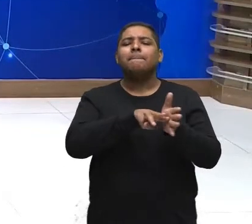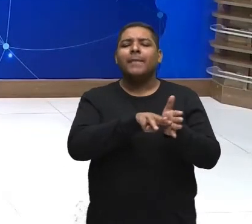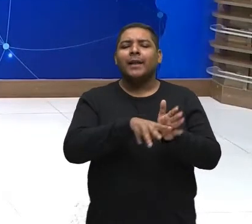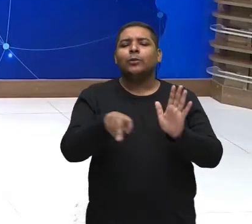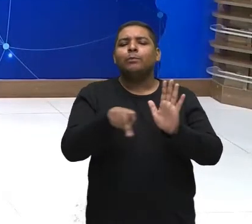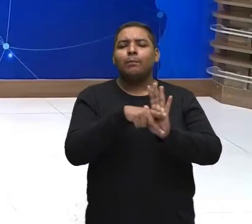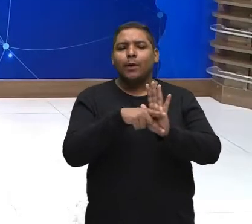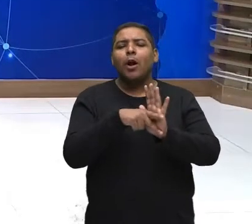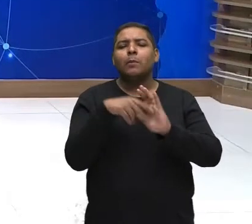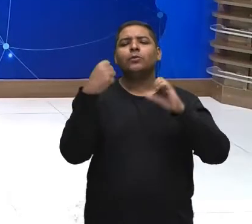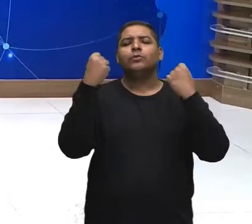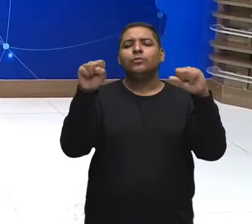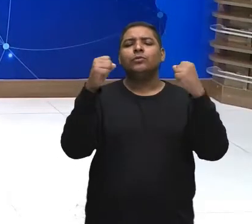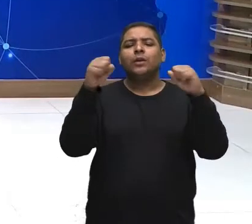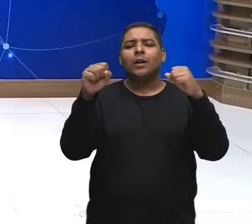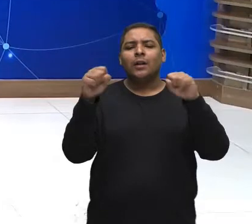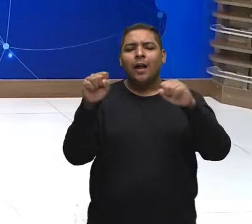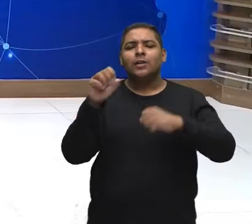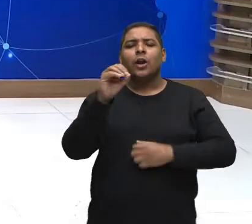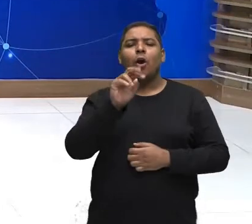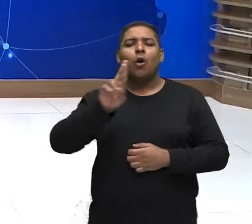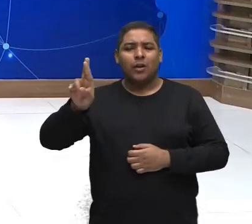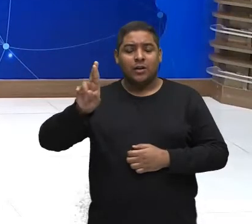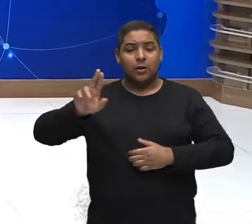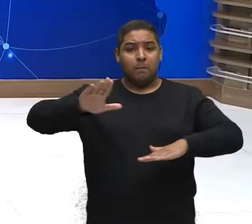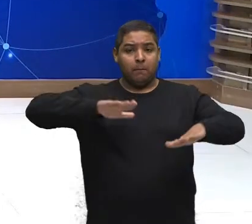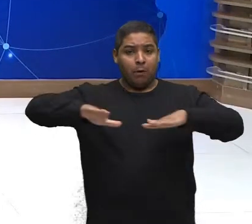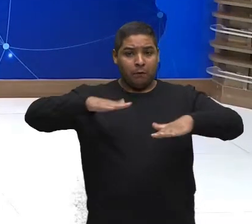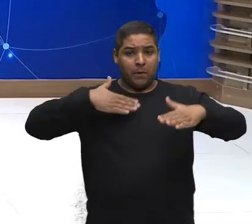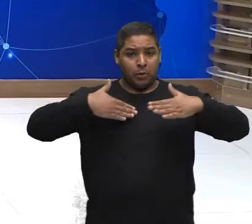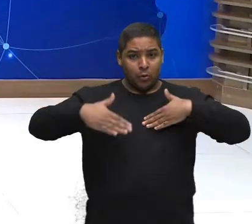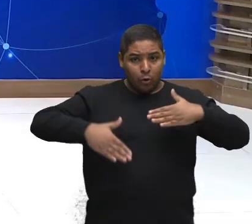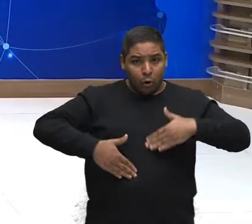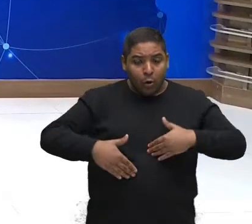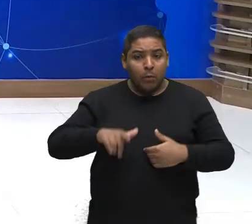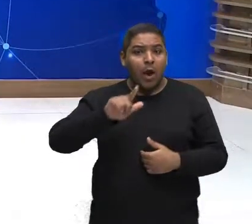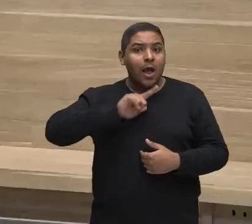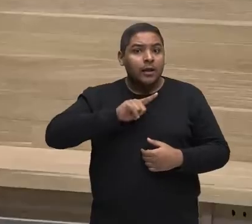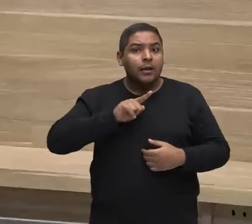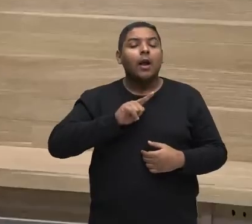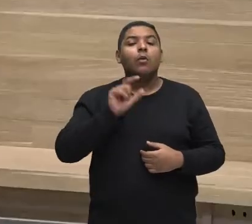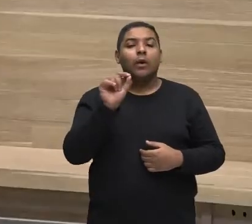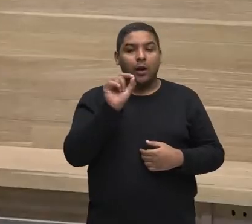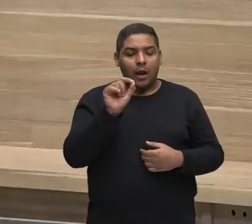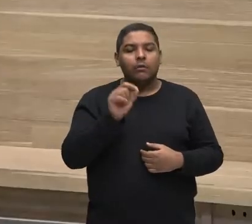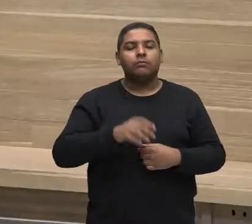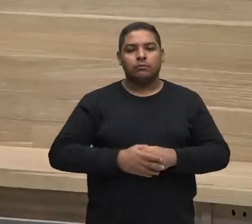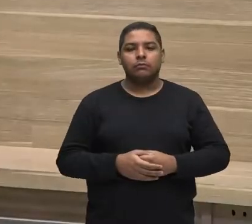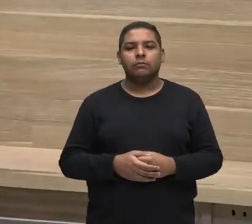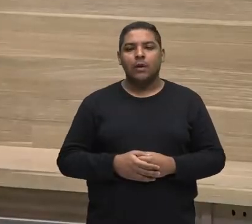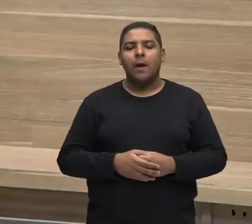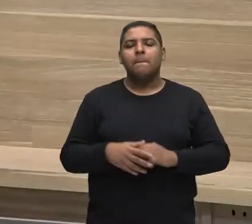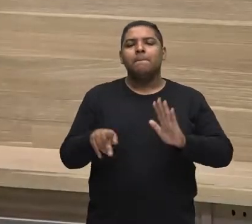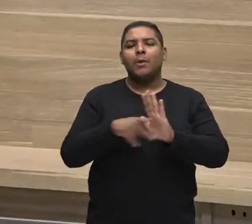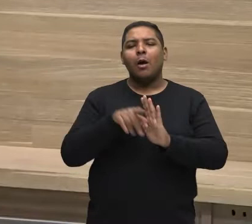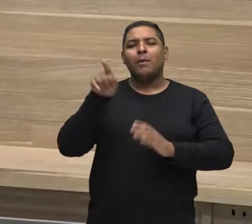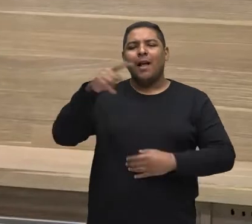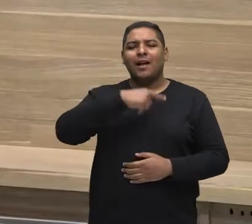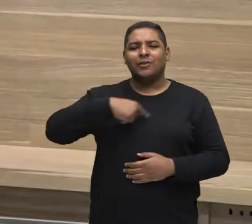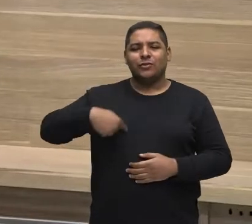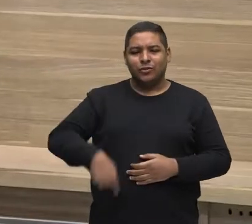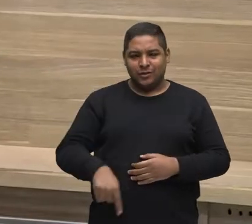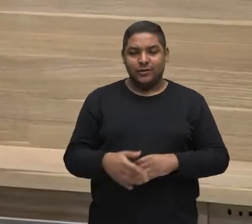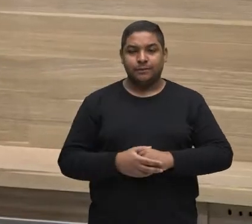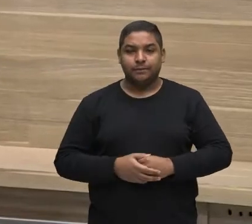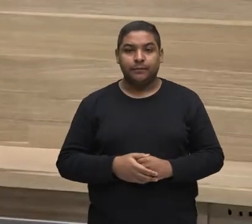que utiliza os movimentos do corpo, mas tem todo um embasamento na medicina oriental chinesa, tá bom? Ele